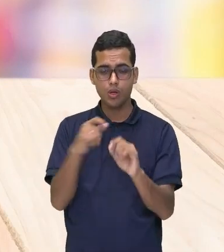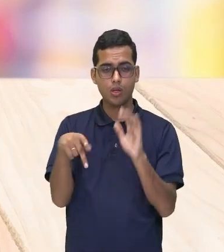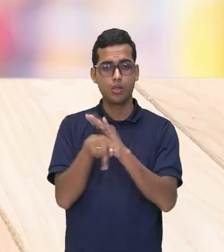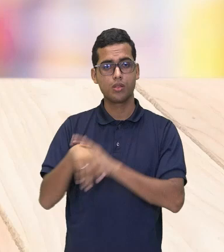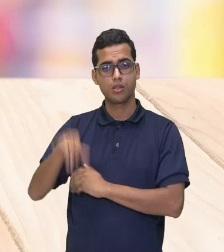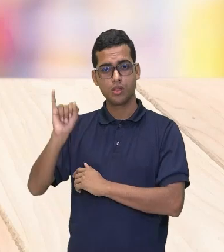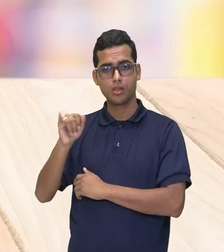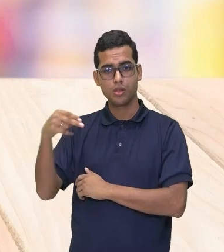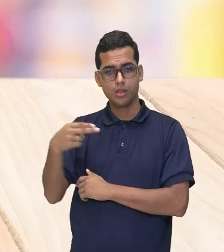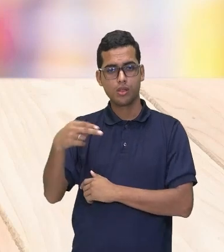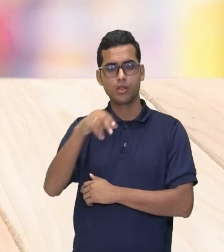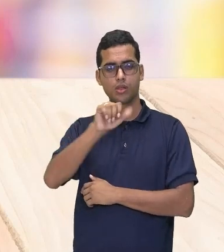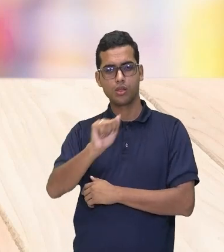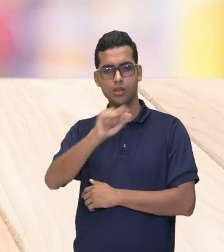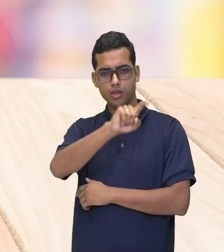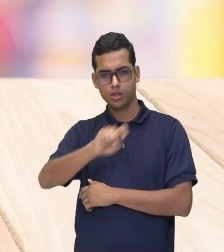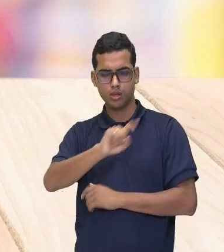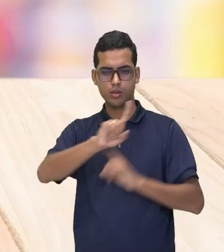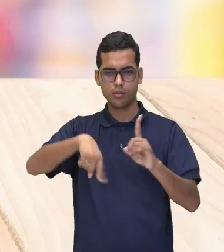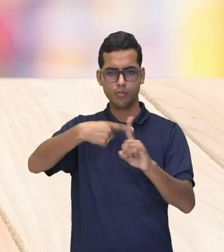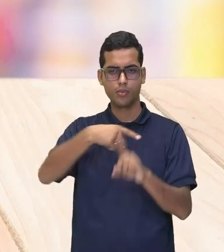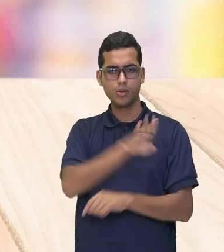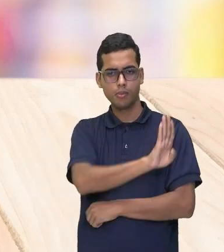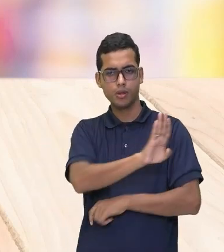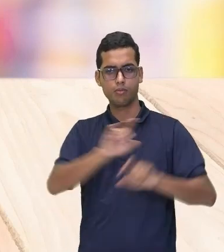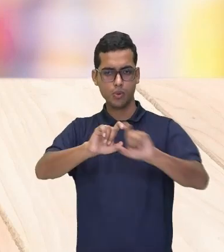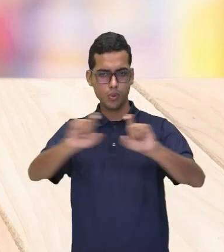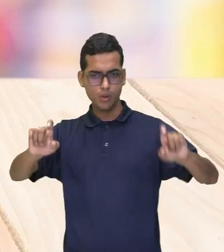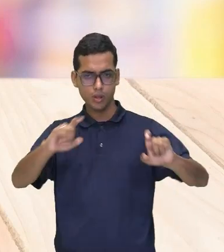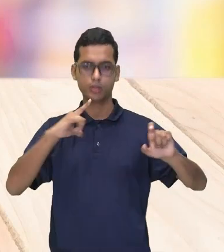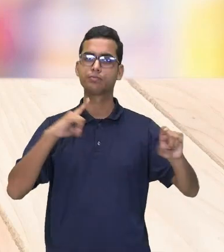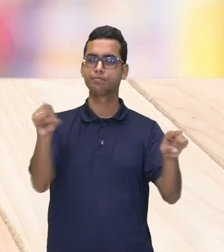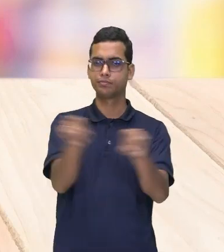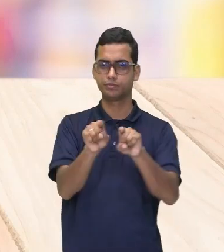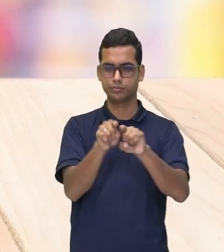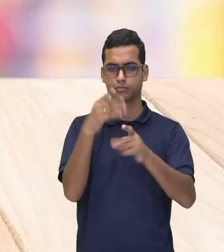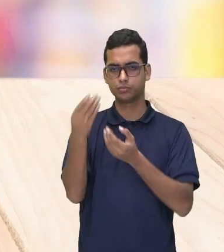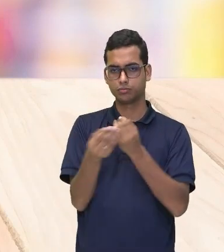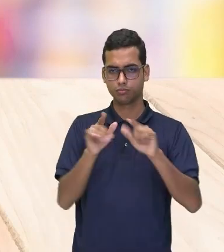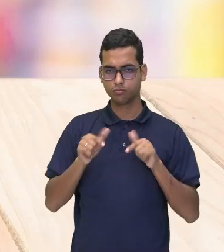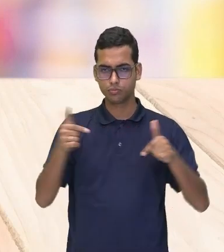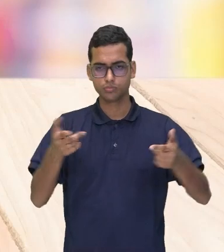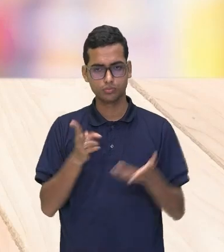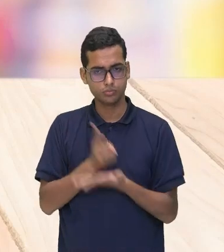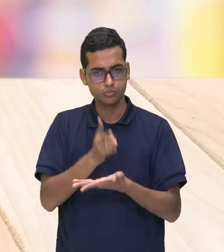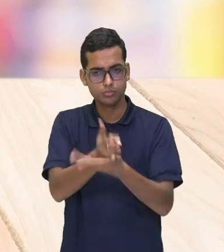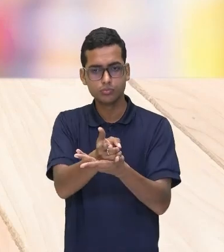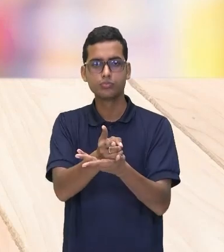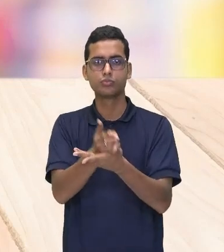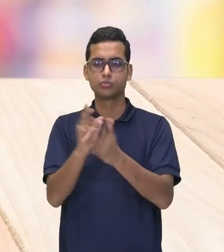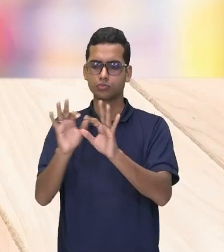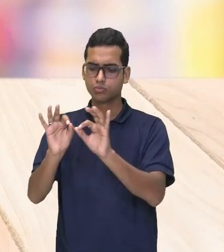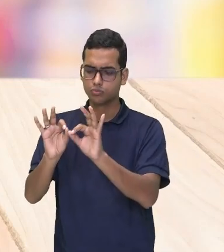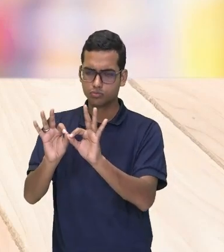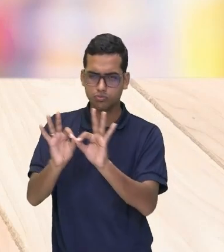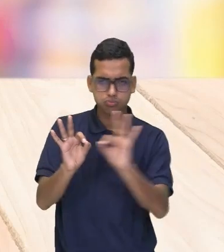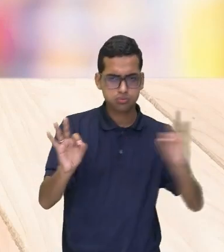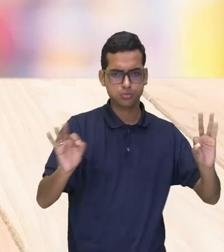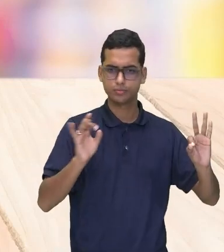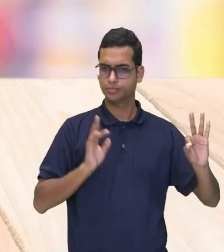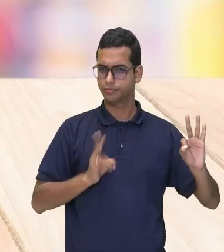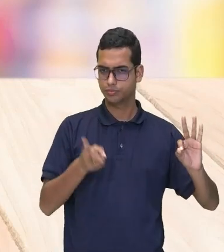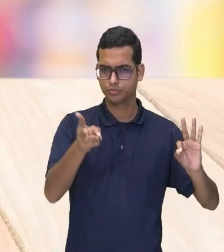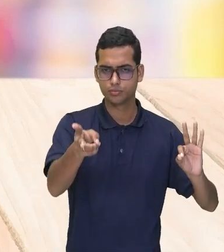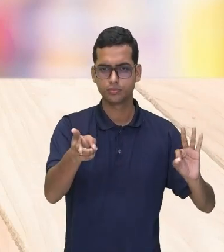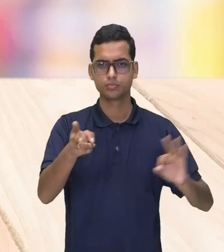igual a ax mais b. E o comportamento dele, né, é sempre linear, tá? Seja ele, se ele for um